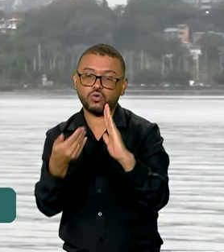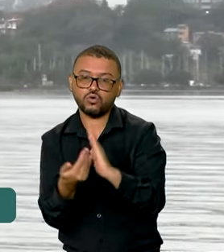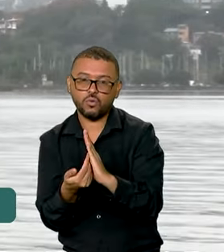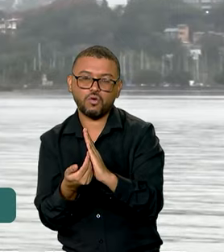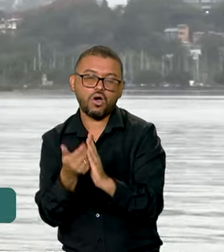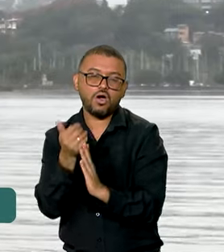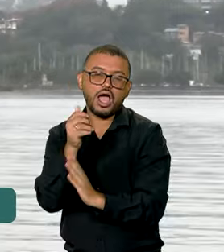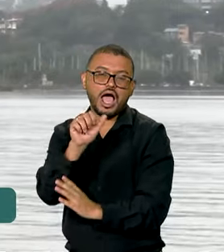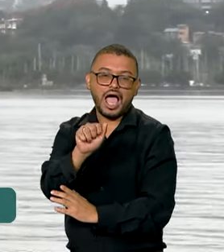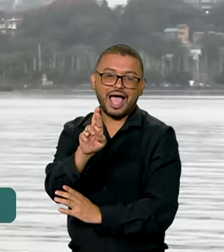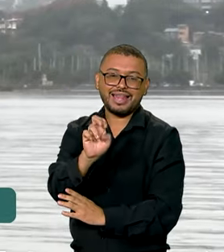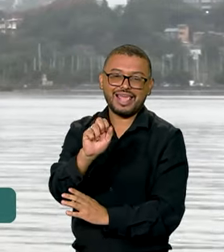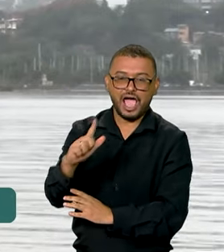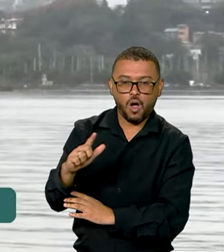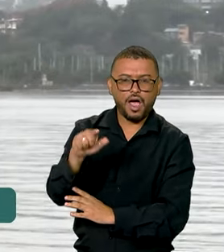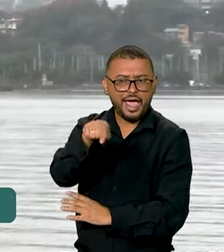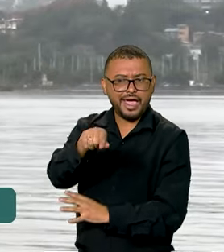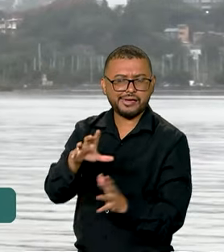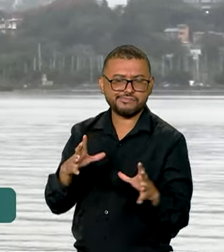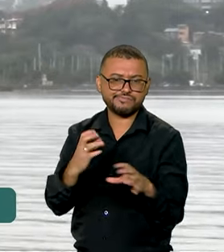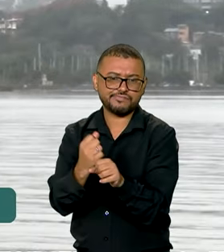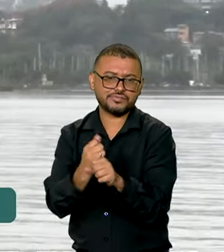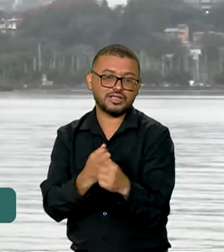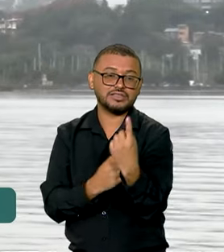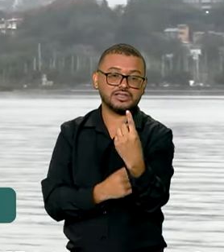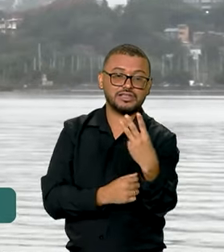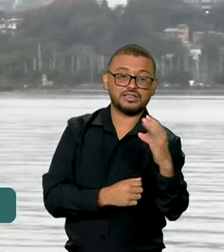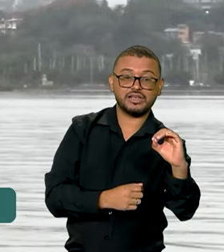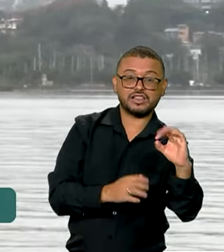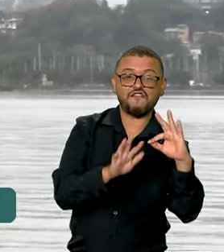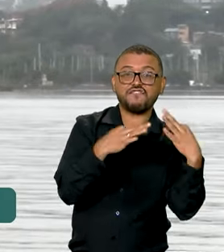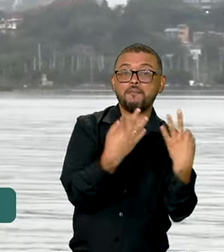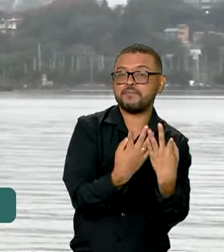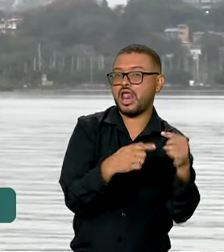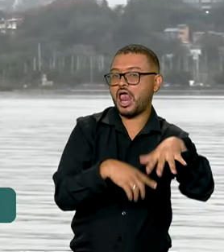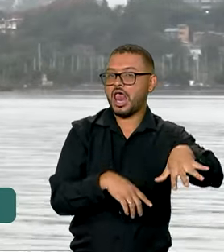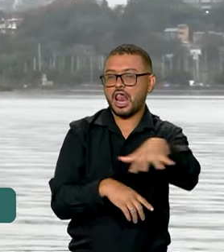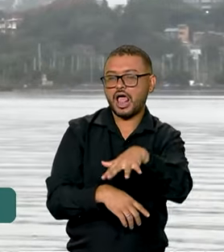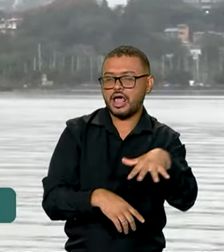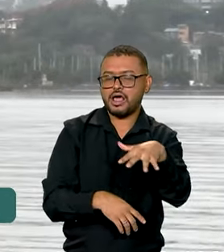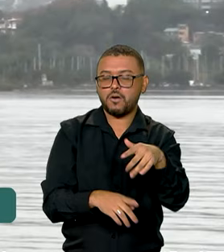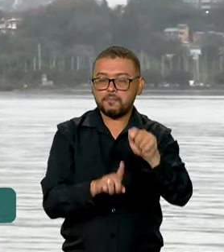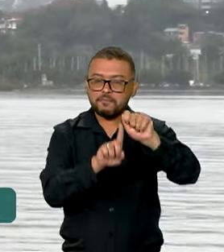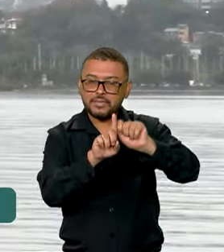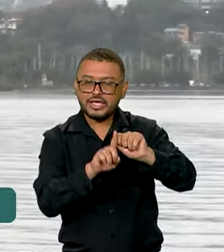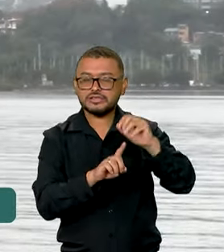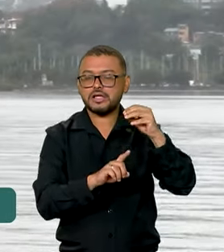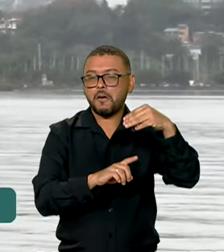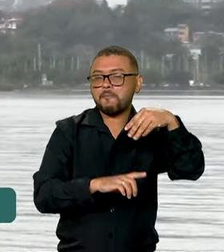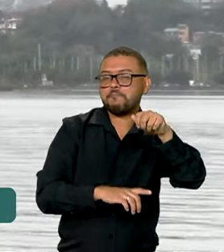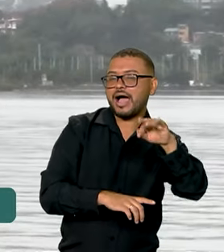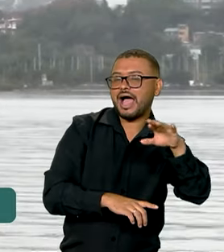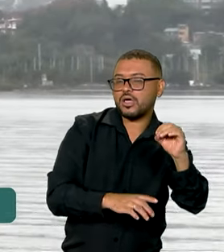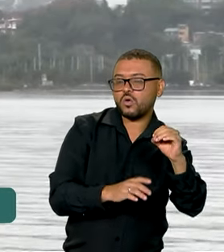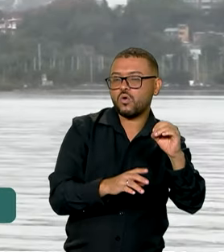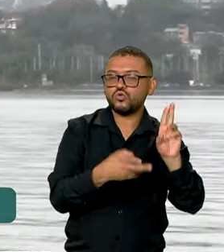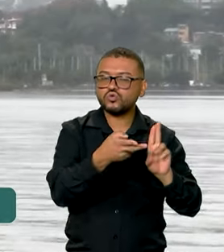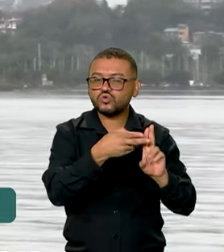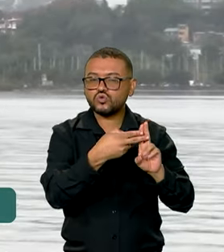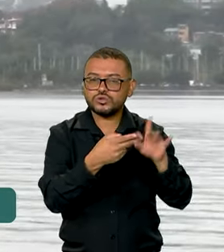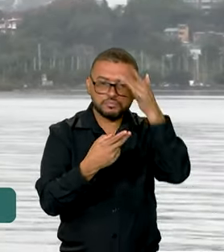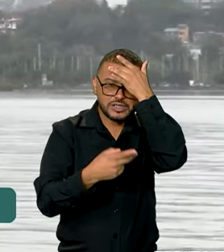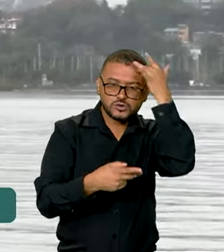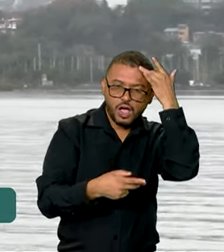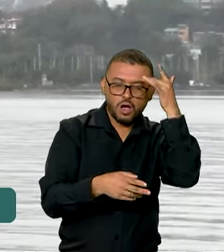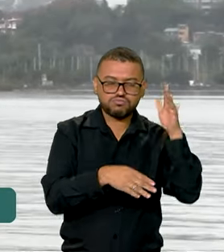Baronesa, onde vivem no total cerca de 130 famílias. Desde o início de maio, a Força Nacional do SUS atua aqui